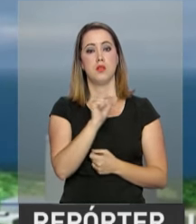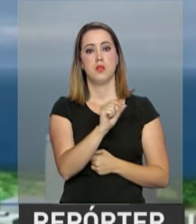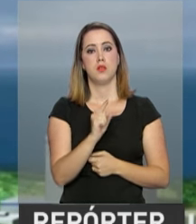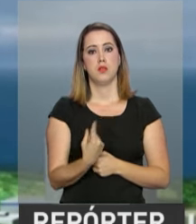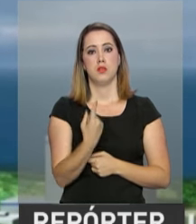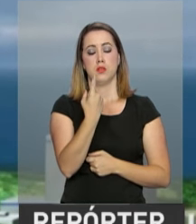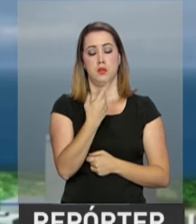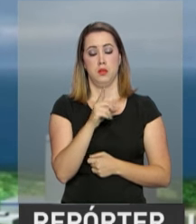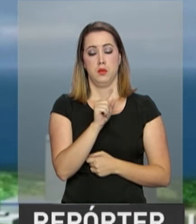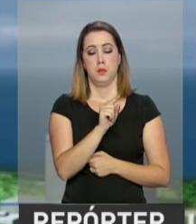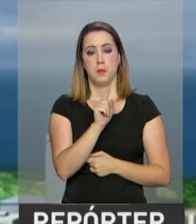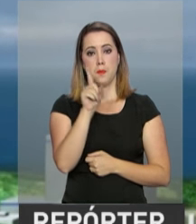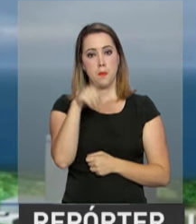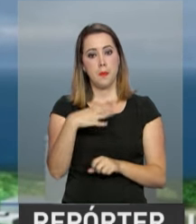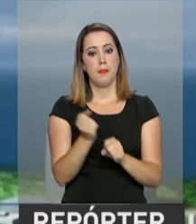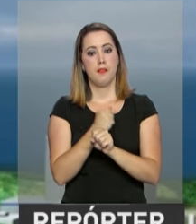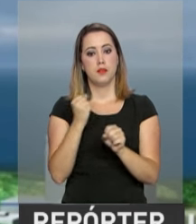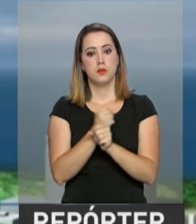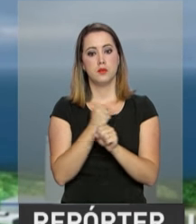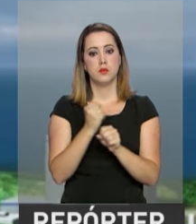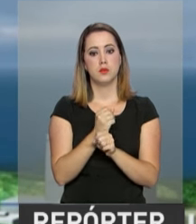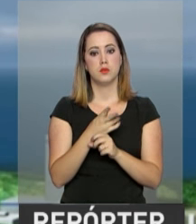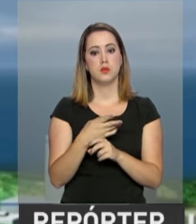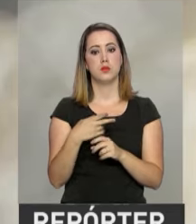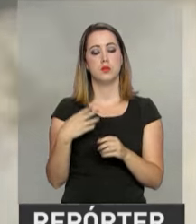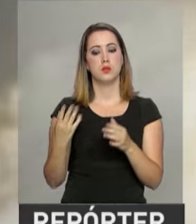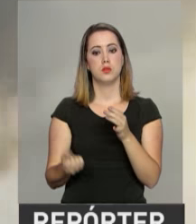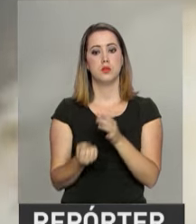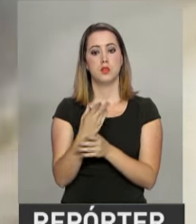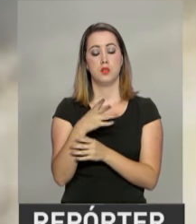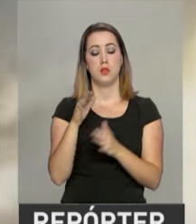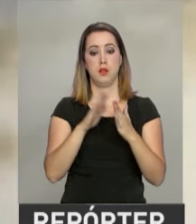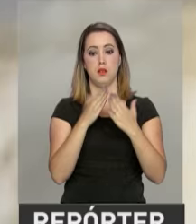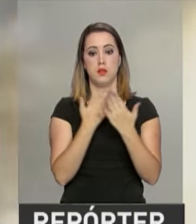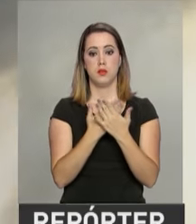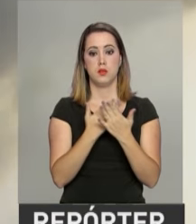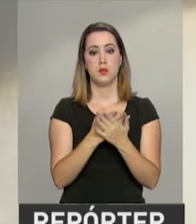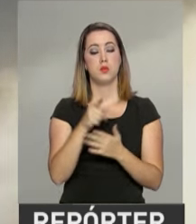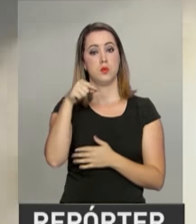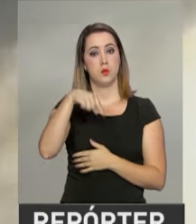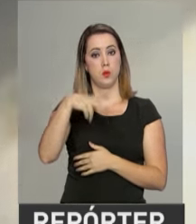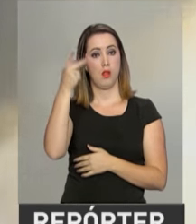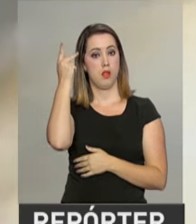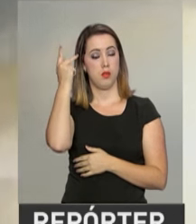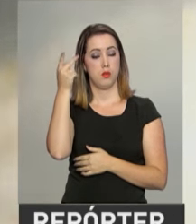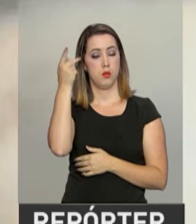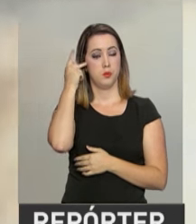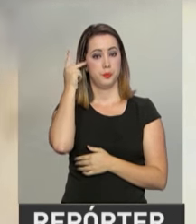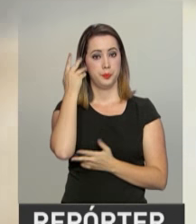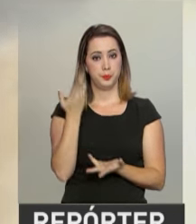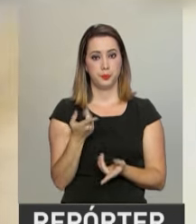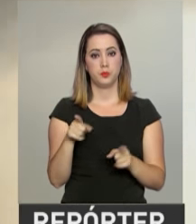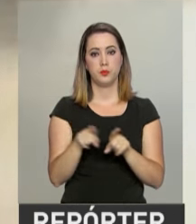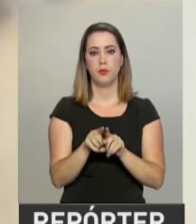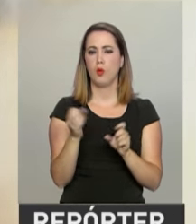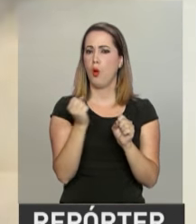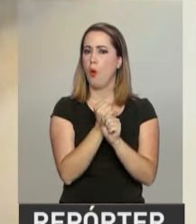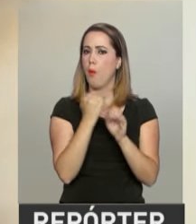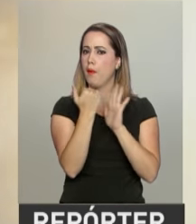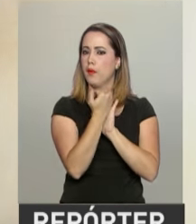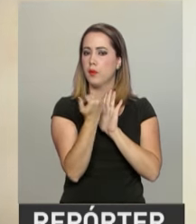é invenção dos alunos da escola municipal tancredo neves de ubatuba no litoral paulista o projeto